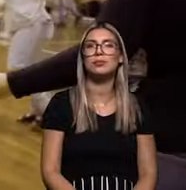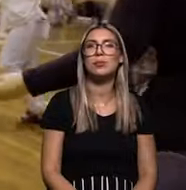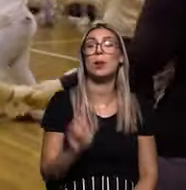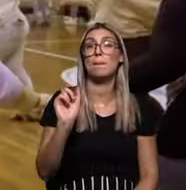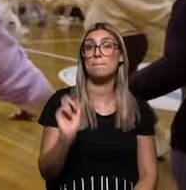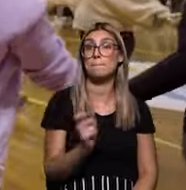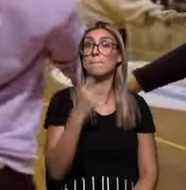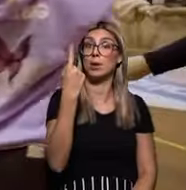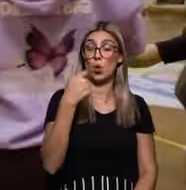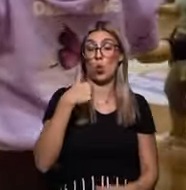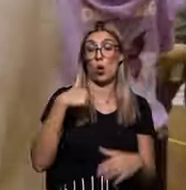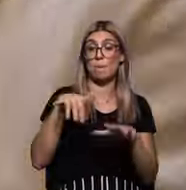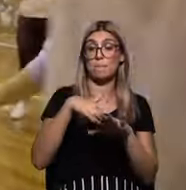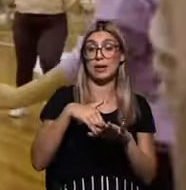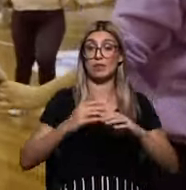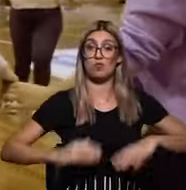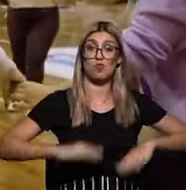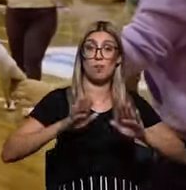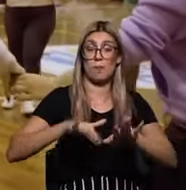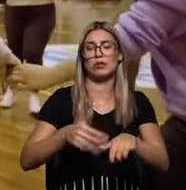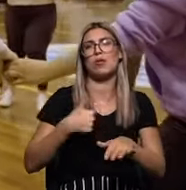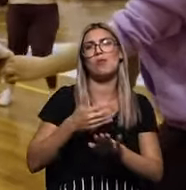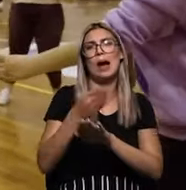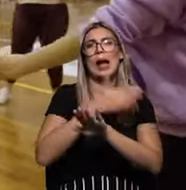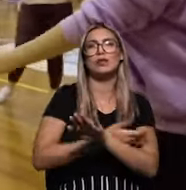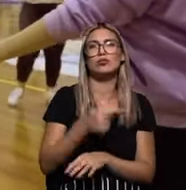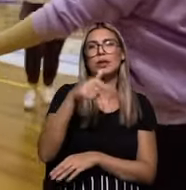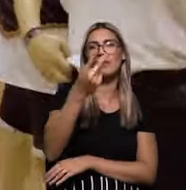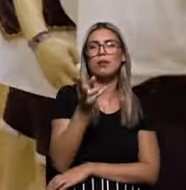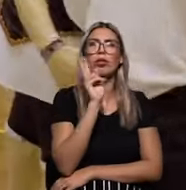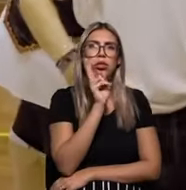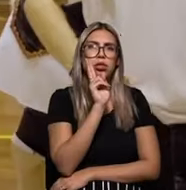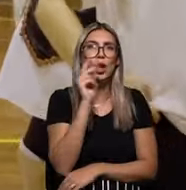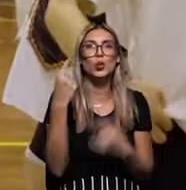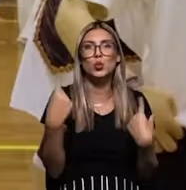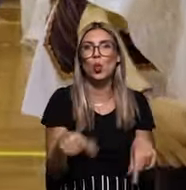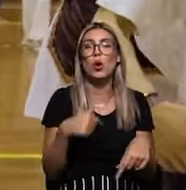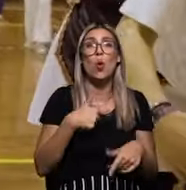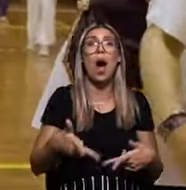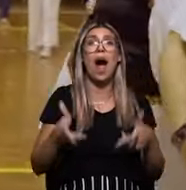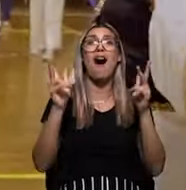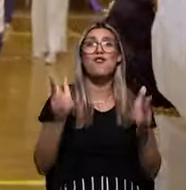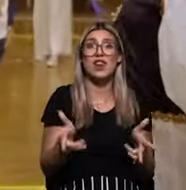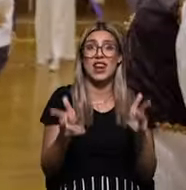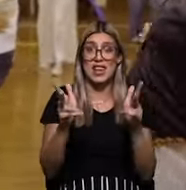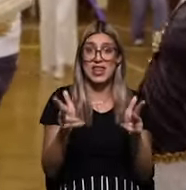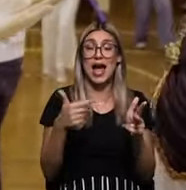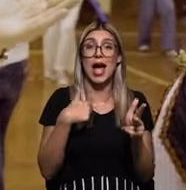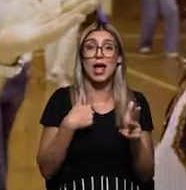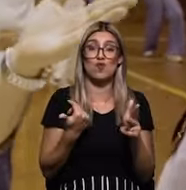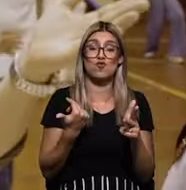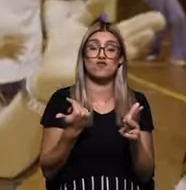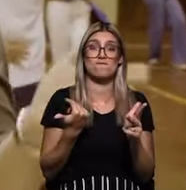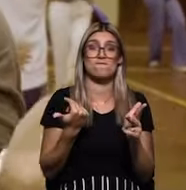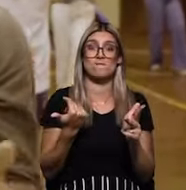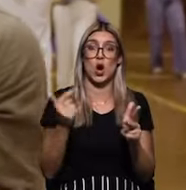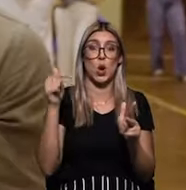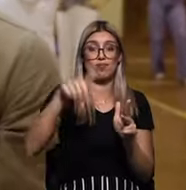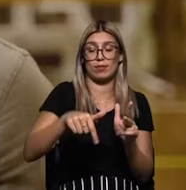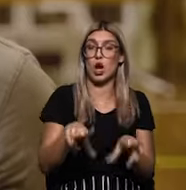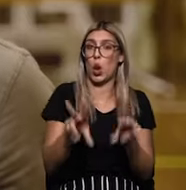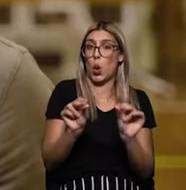participo nas marchas. Acompanhava sempre pela televisão. Nem nunca sequer fui à avenida viver aquele espírito que tenho a certeza que é o único.